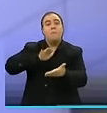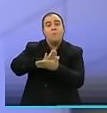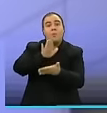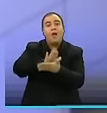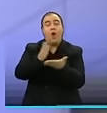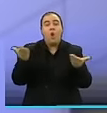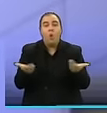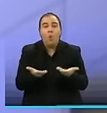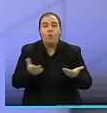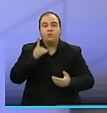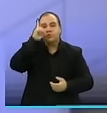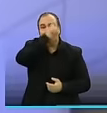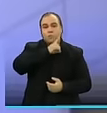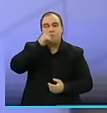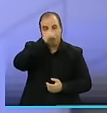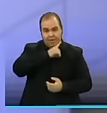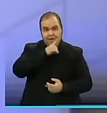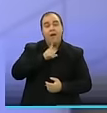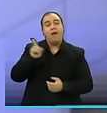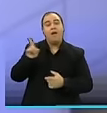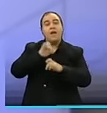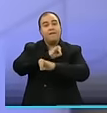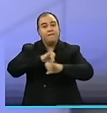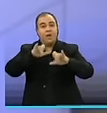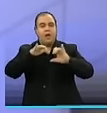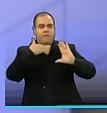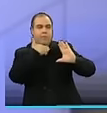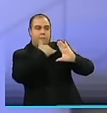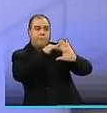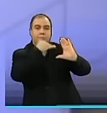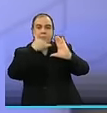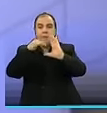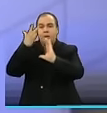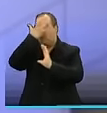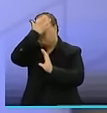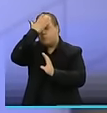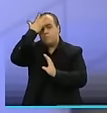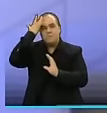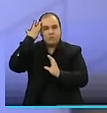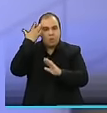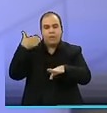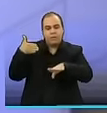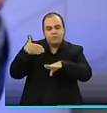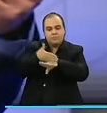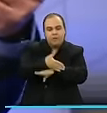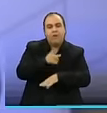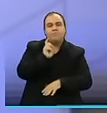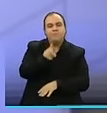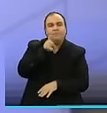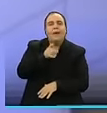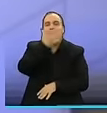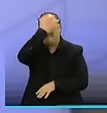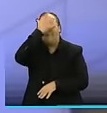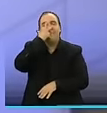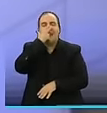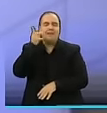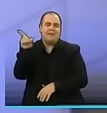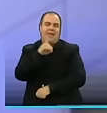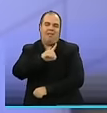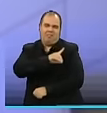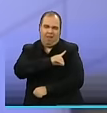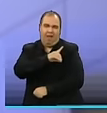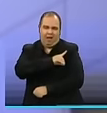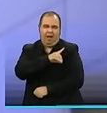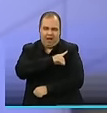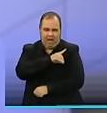domingo, aonde ele dizia que mandava e-mail para as pessoas, acessarem, como se ele fosse um delegado da Polícia